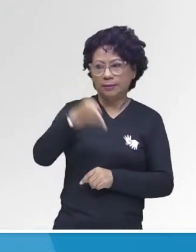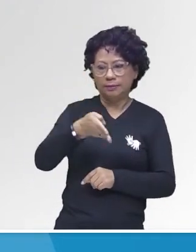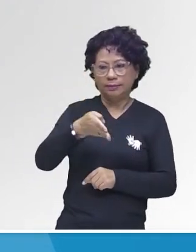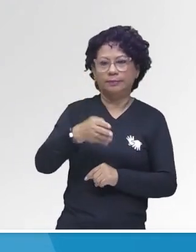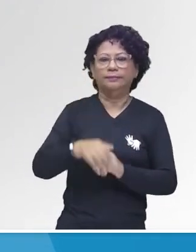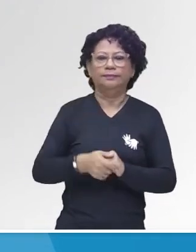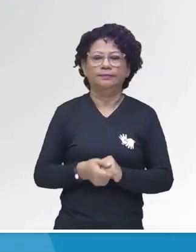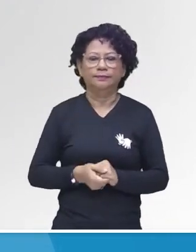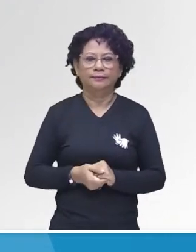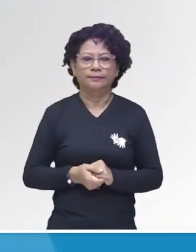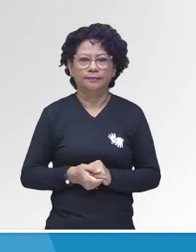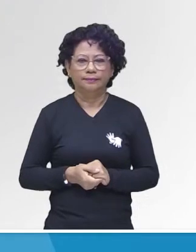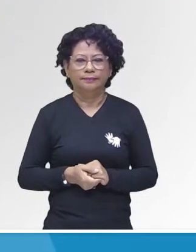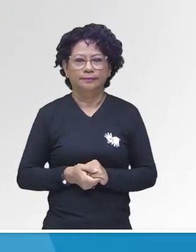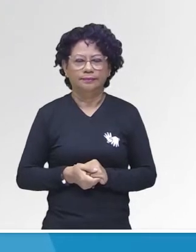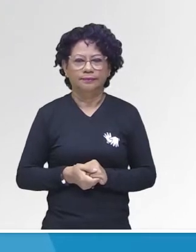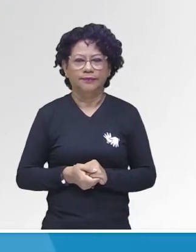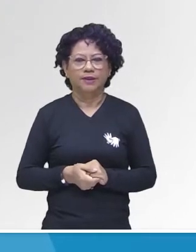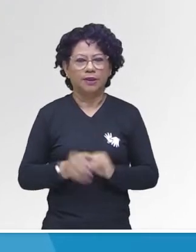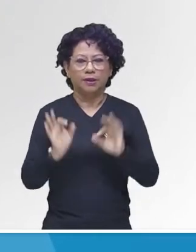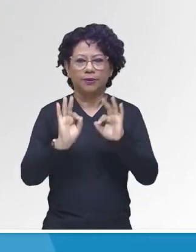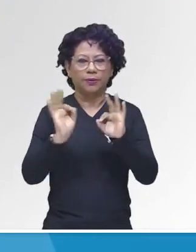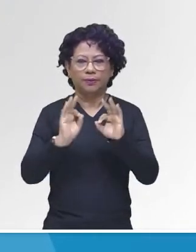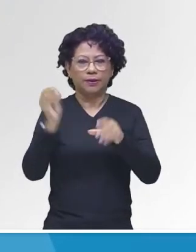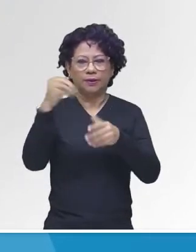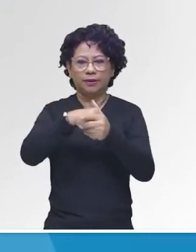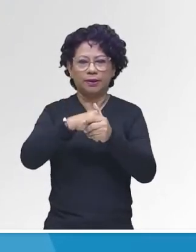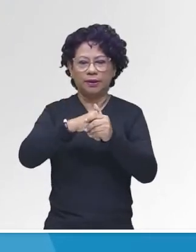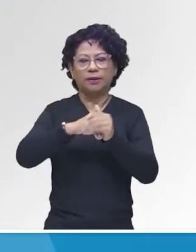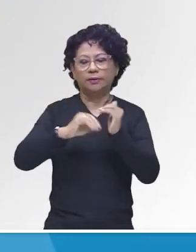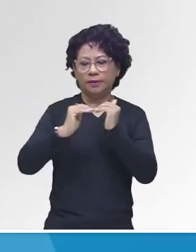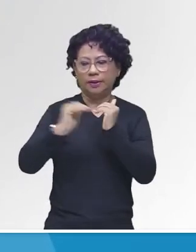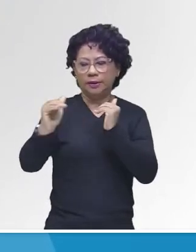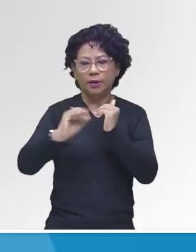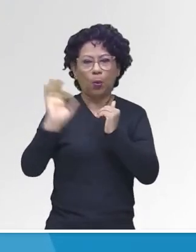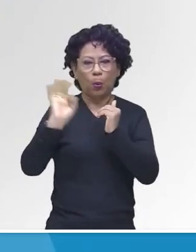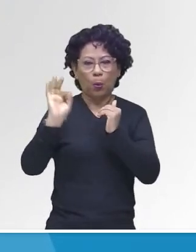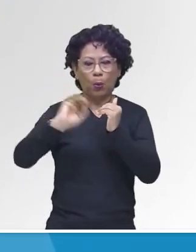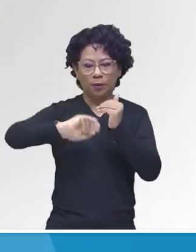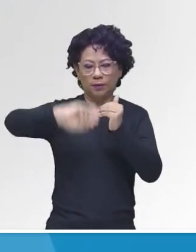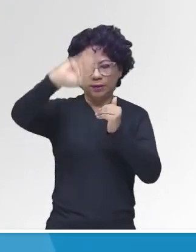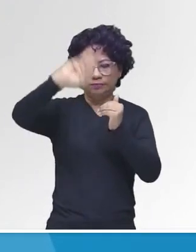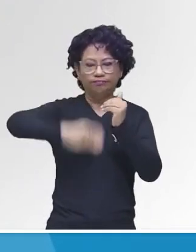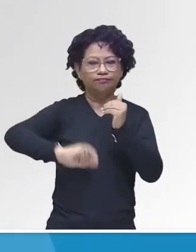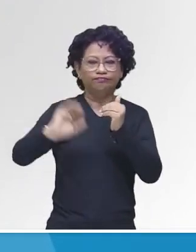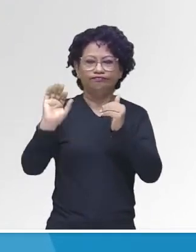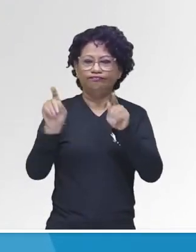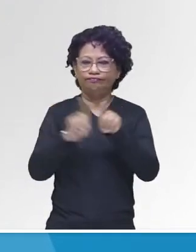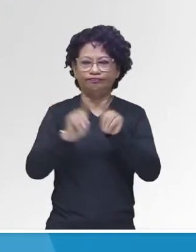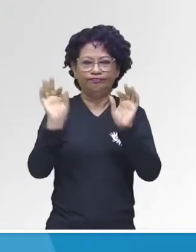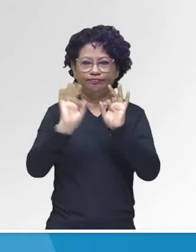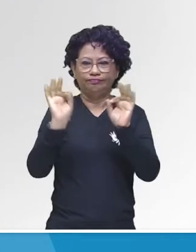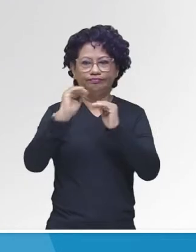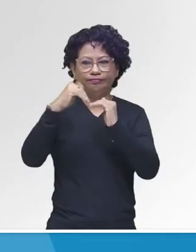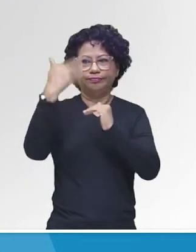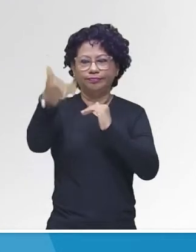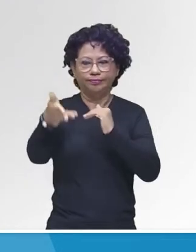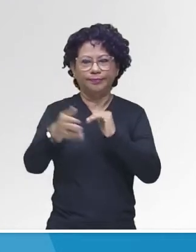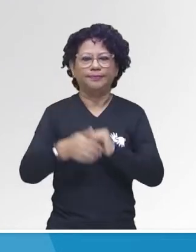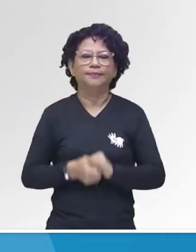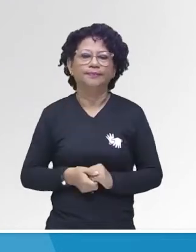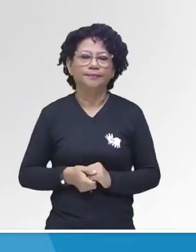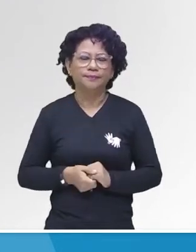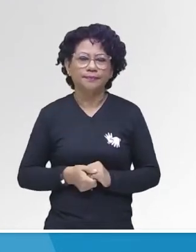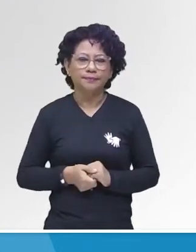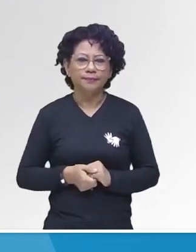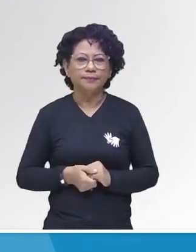novo, dizendo que ele não pertence ao plano beta, tá? Não pertence nem a um e nem a outro, ok? Então,